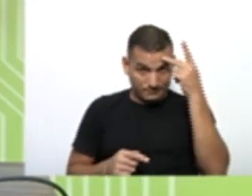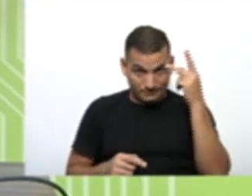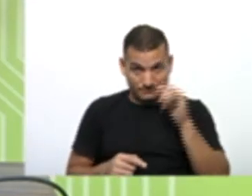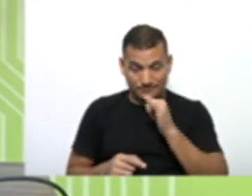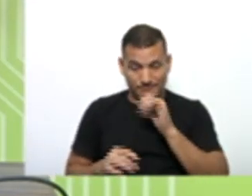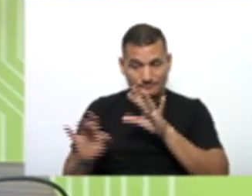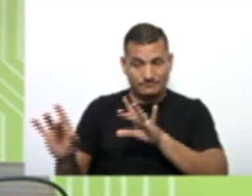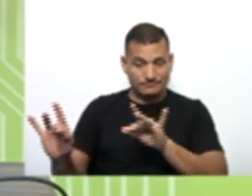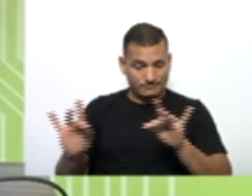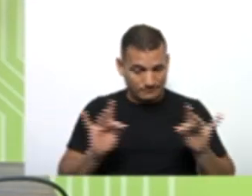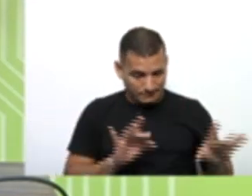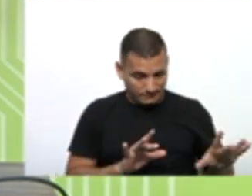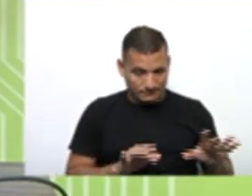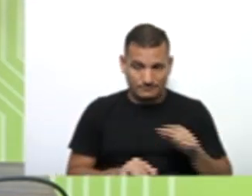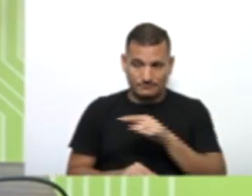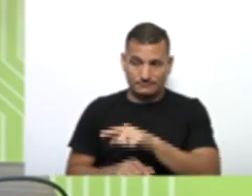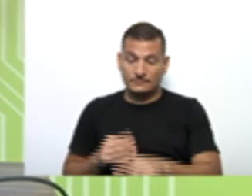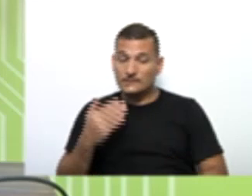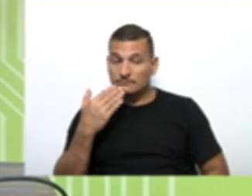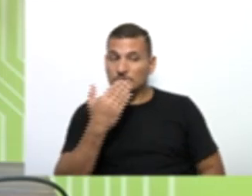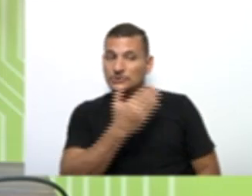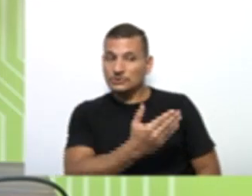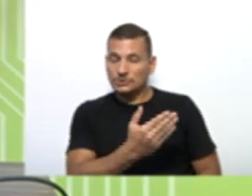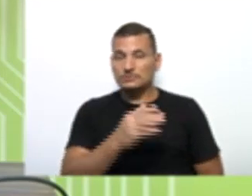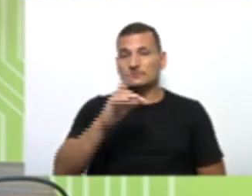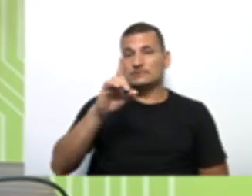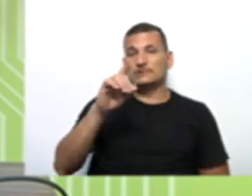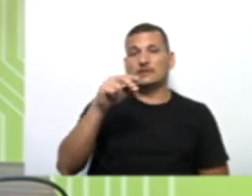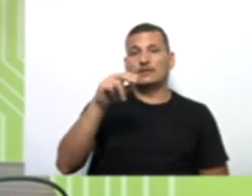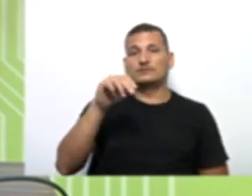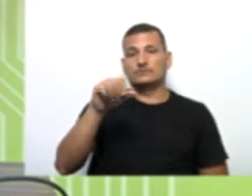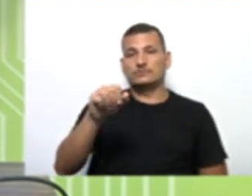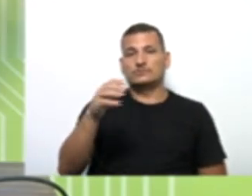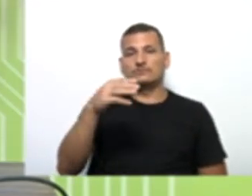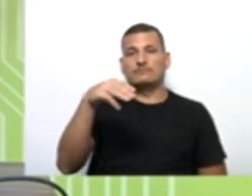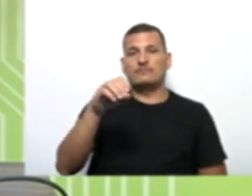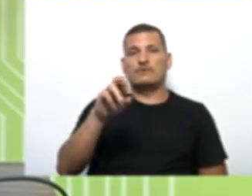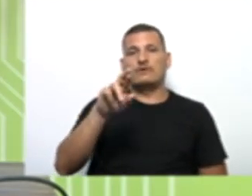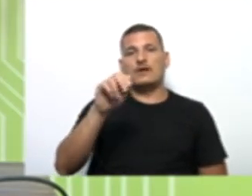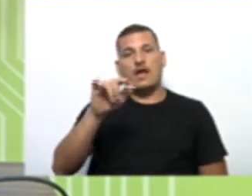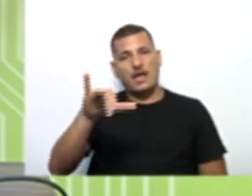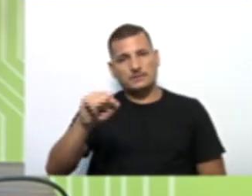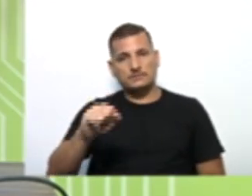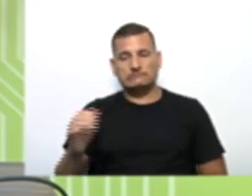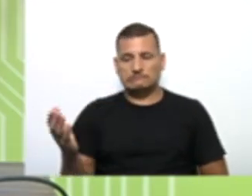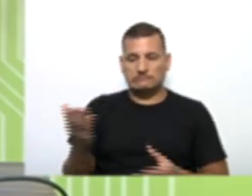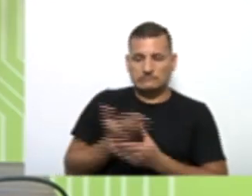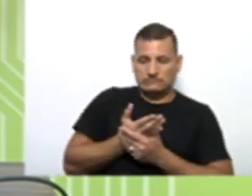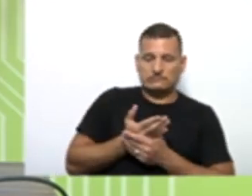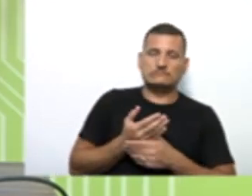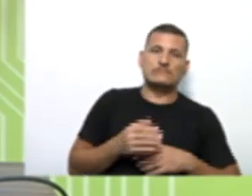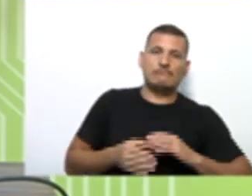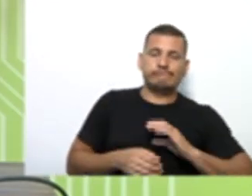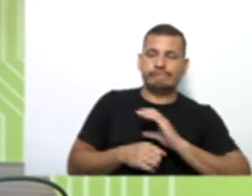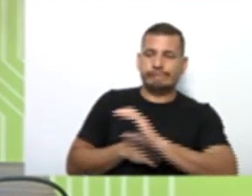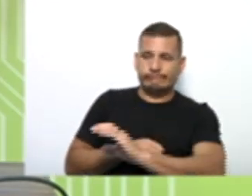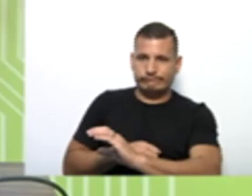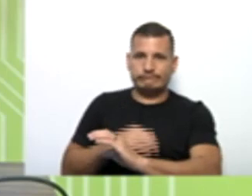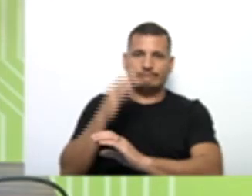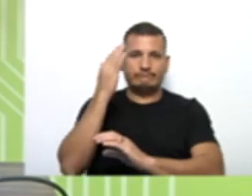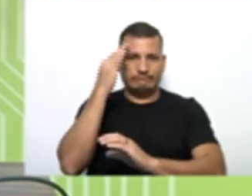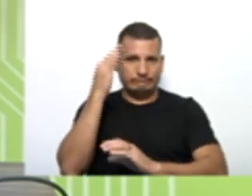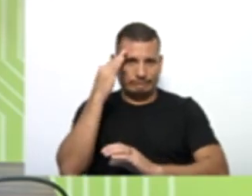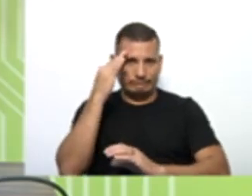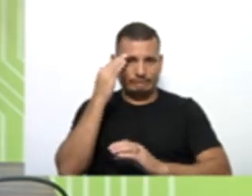exemplo, ela pode pedir danos morais, danos materiais, então você vai ter que ressarcir essa pessoa. Então ela é 3 vezes punida